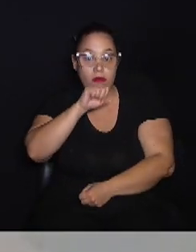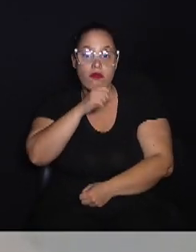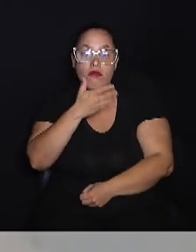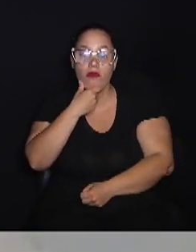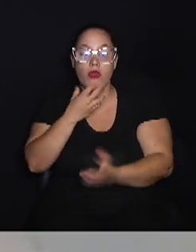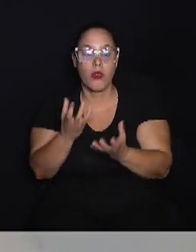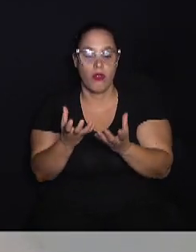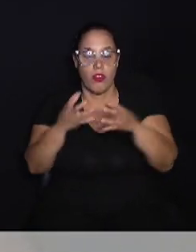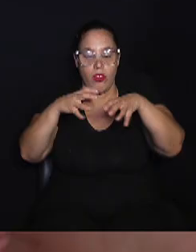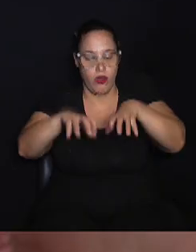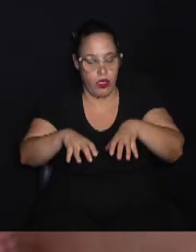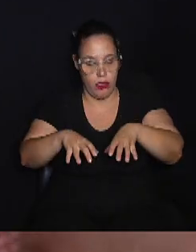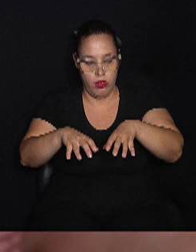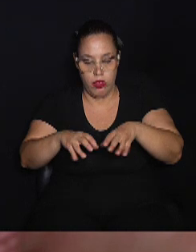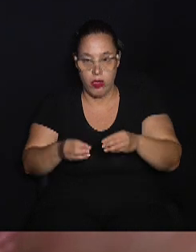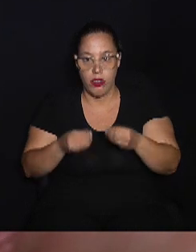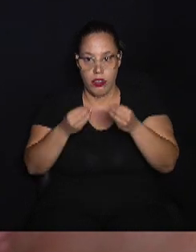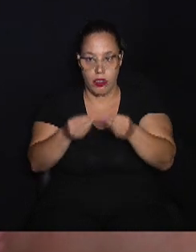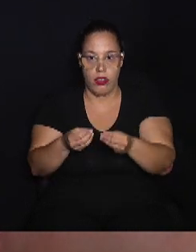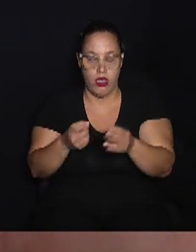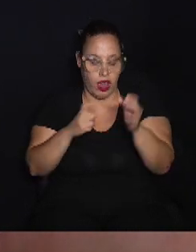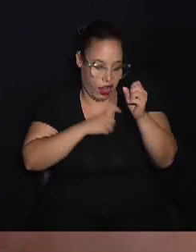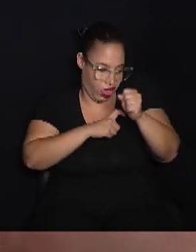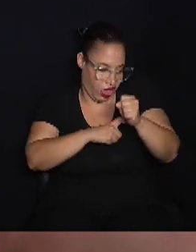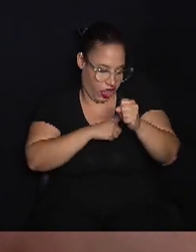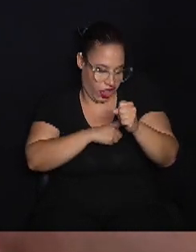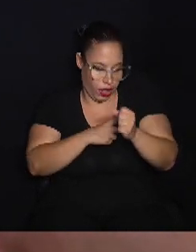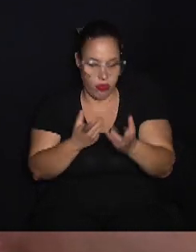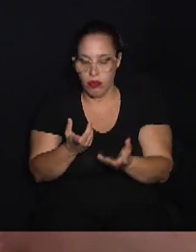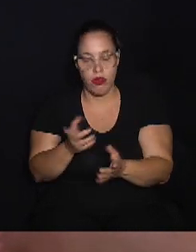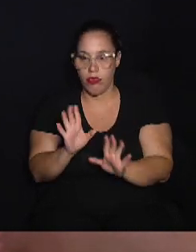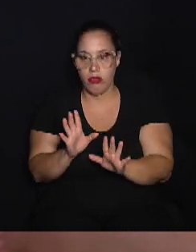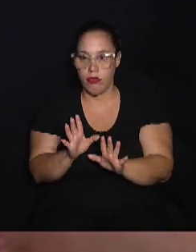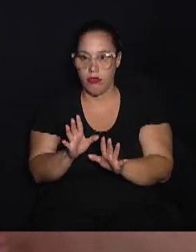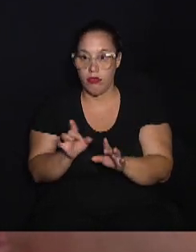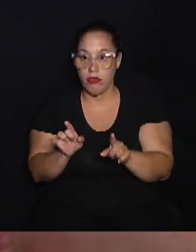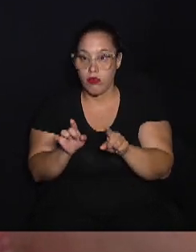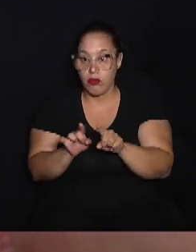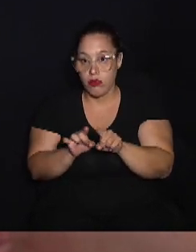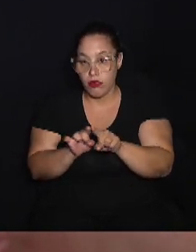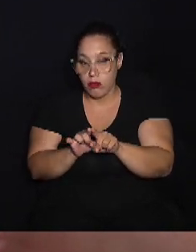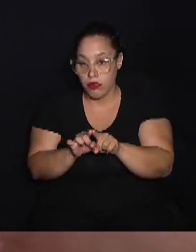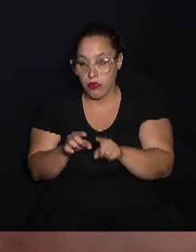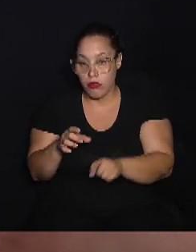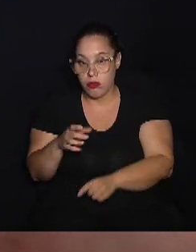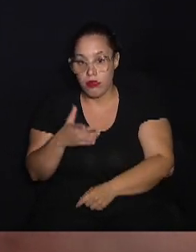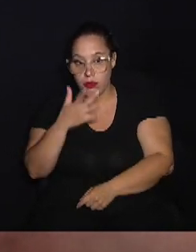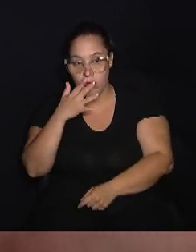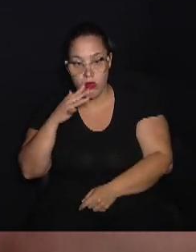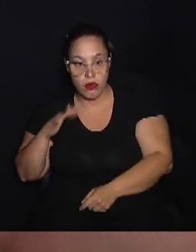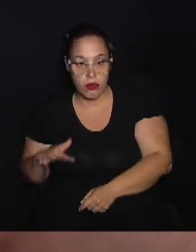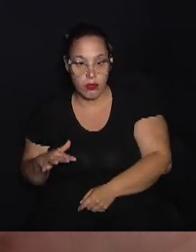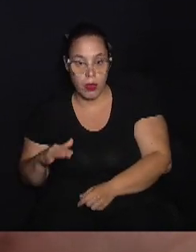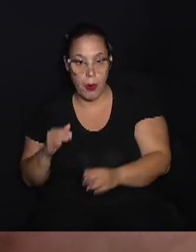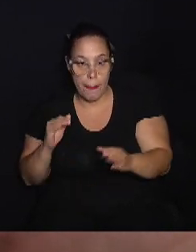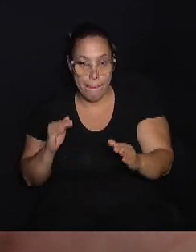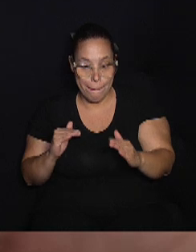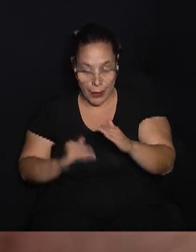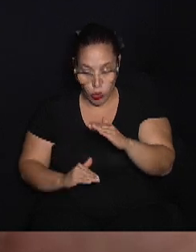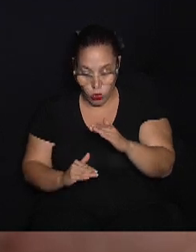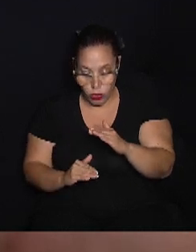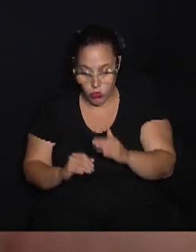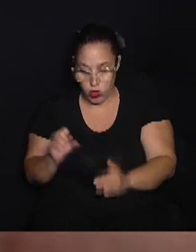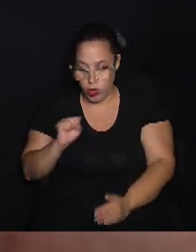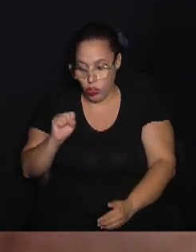não querem colocar criança exposta a desodorantes também para os pais de crianças menores aí de